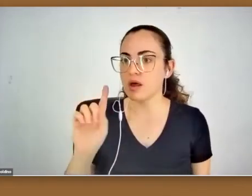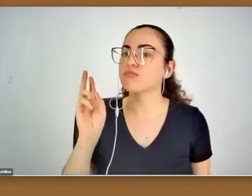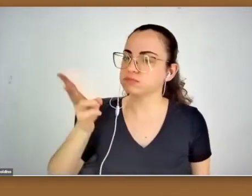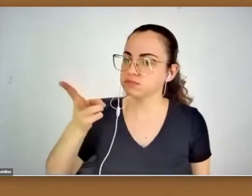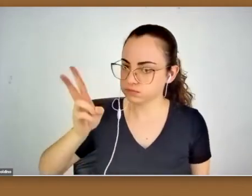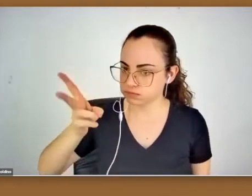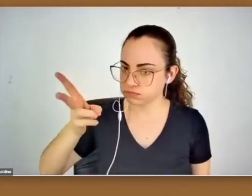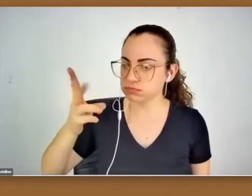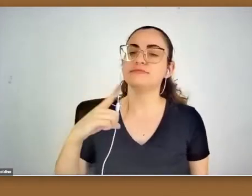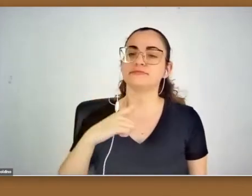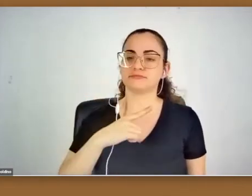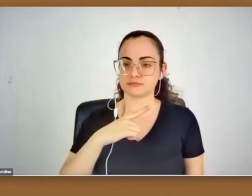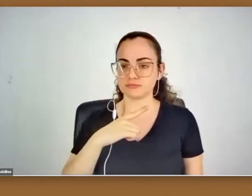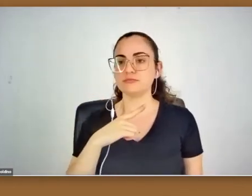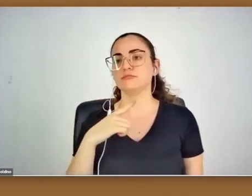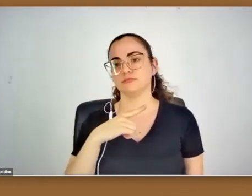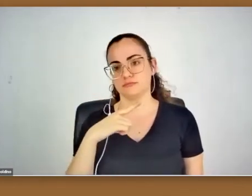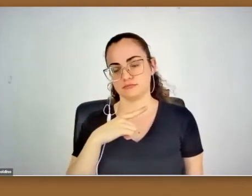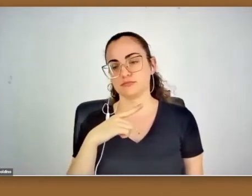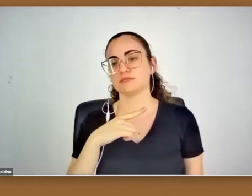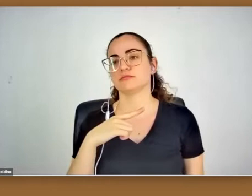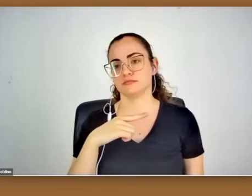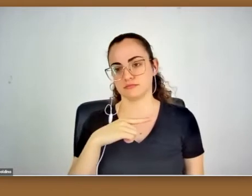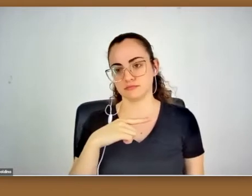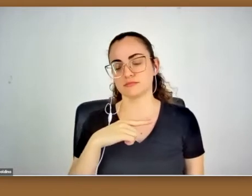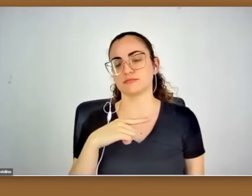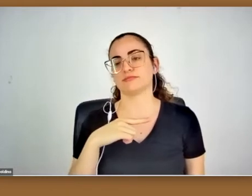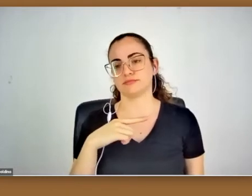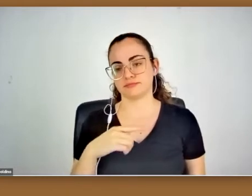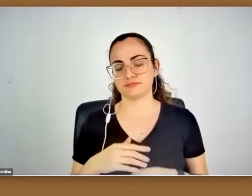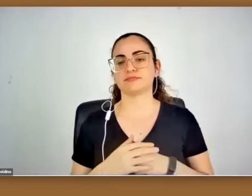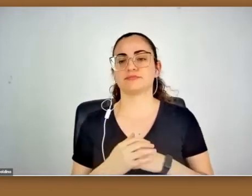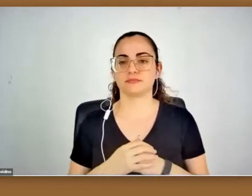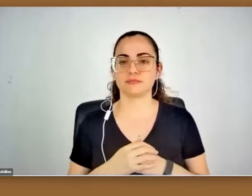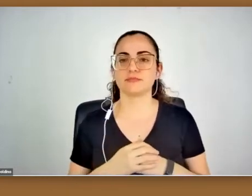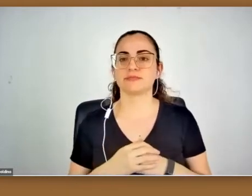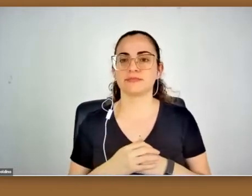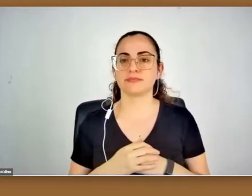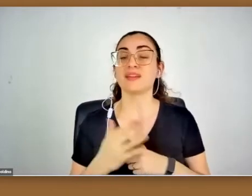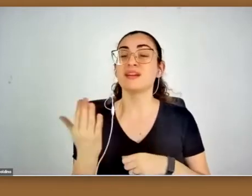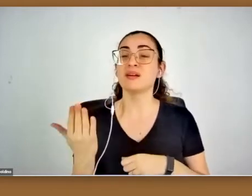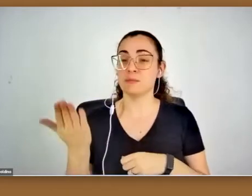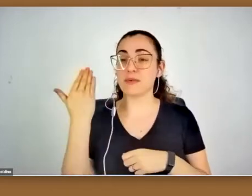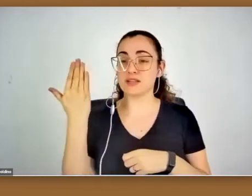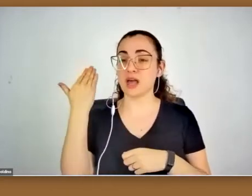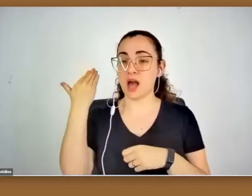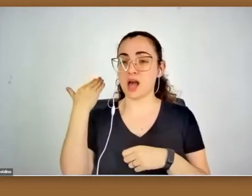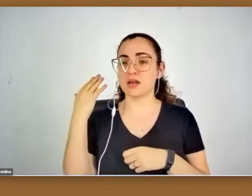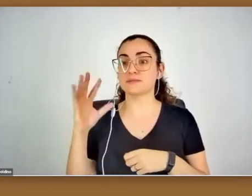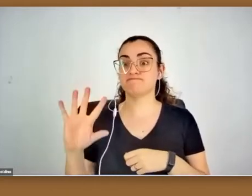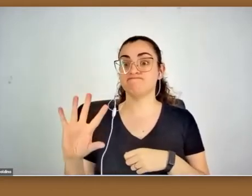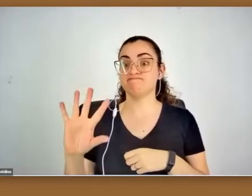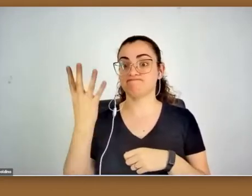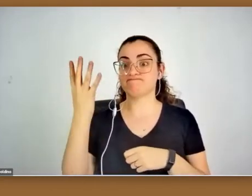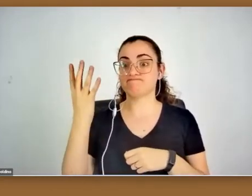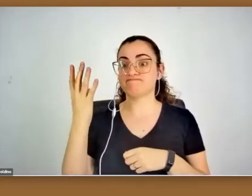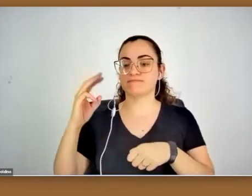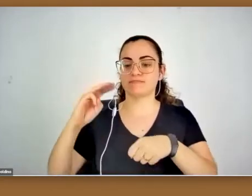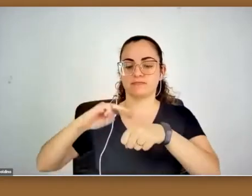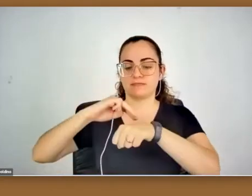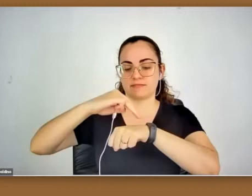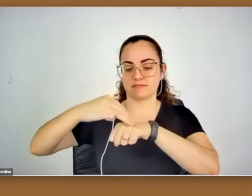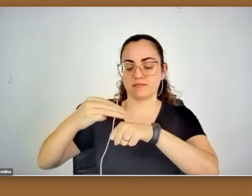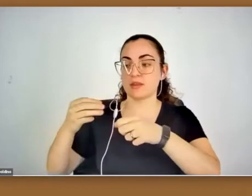problema, porque houve muito investimento logo quando a gente teve esse aumento dos casos, houve uma comoção muito grande, porque